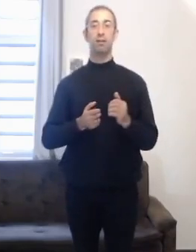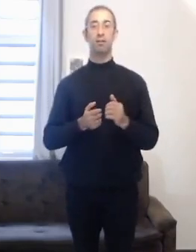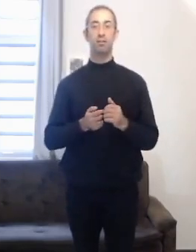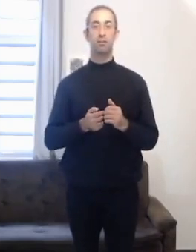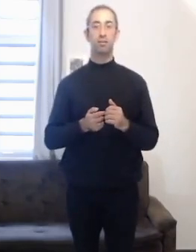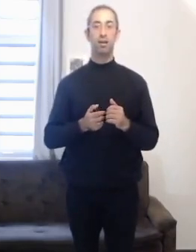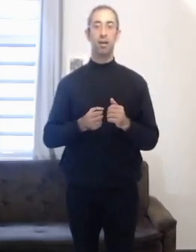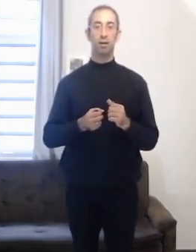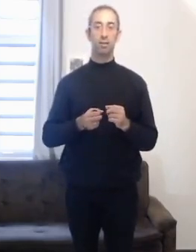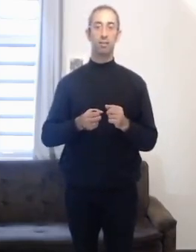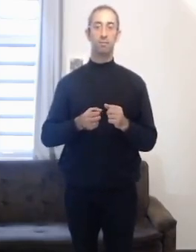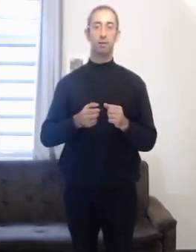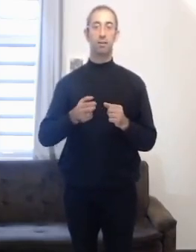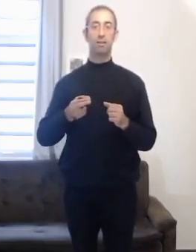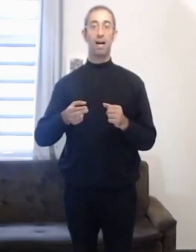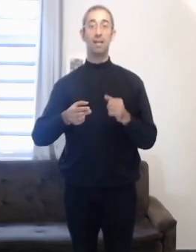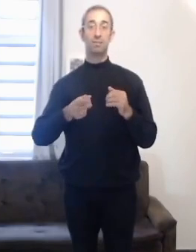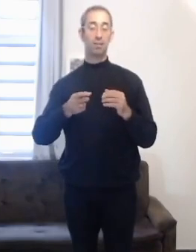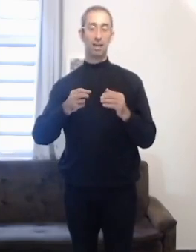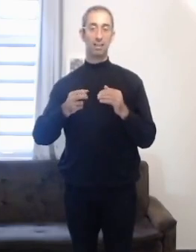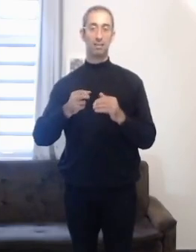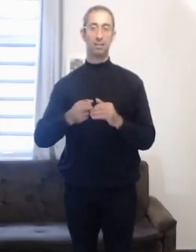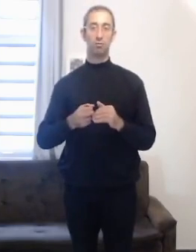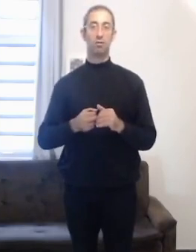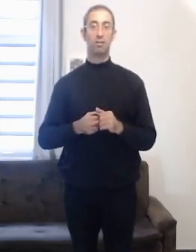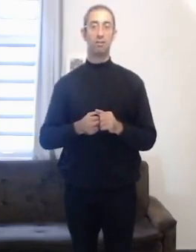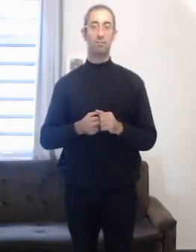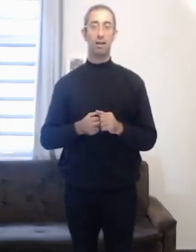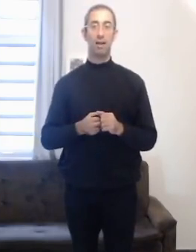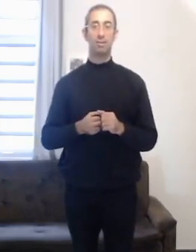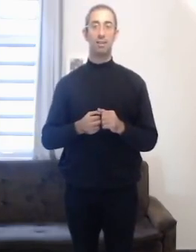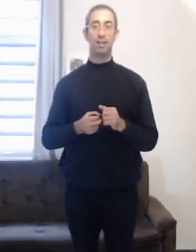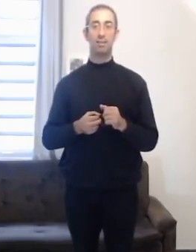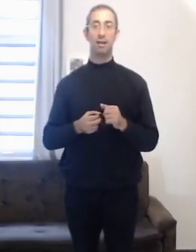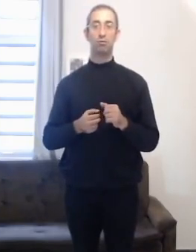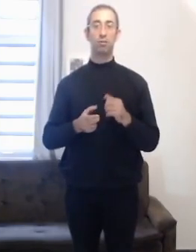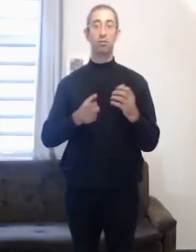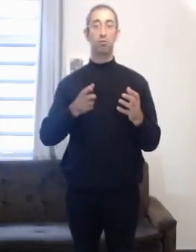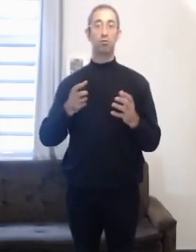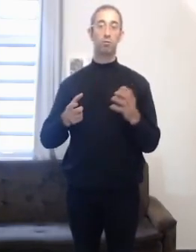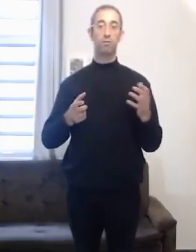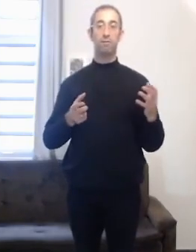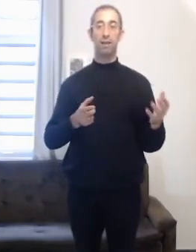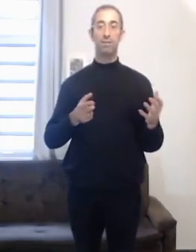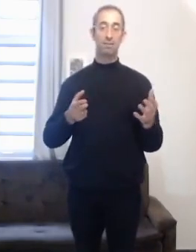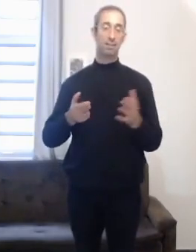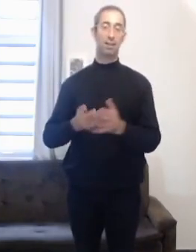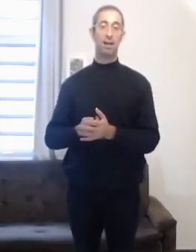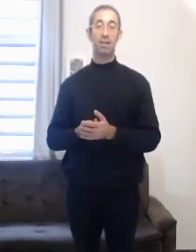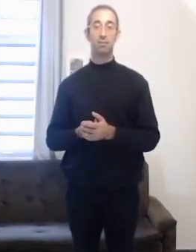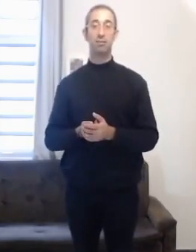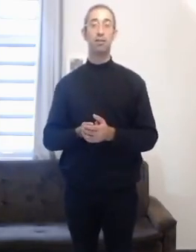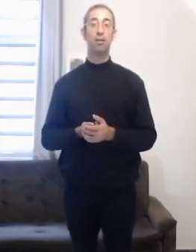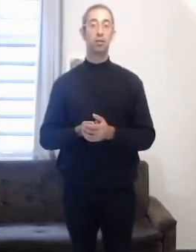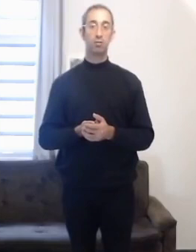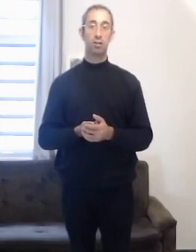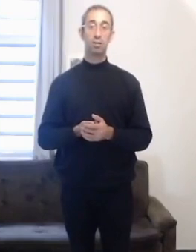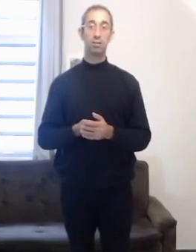dos estudantes, reconhecer as prioridades que cada estudante estabelece, analisar o círculo de convivência entre a